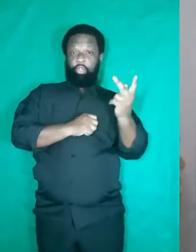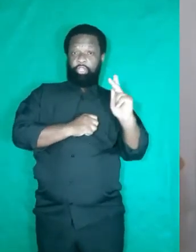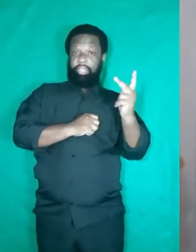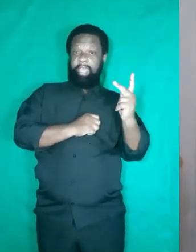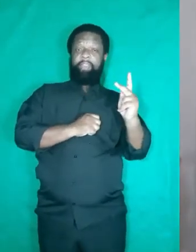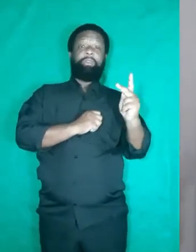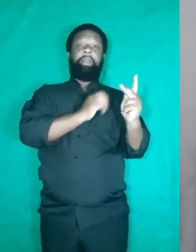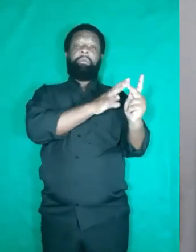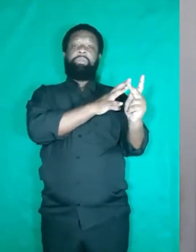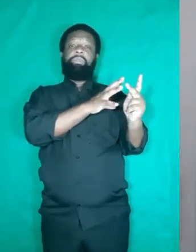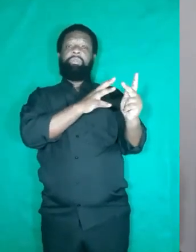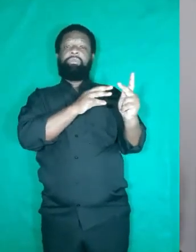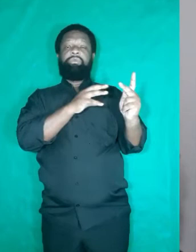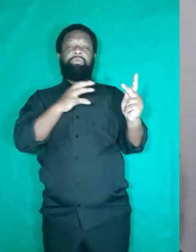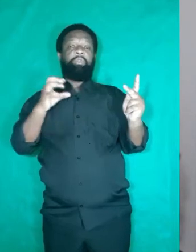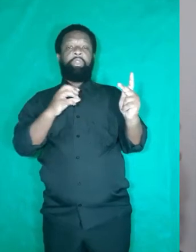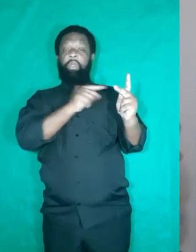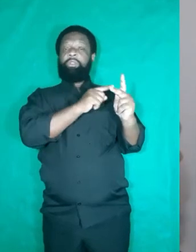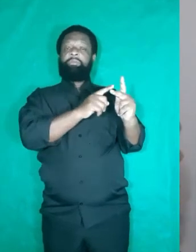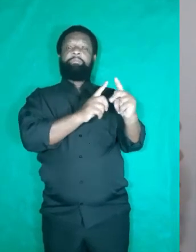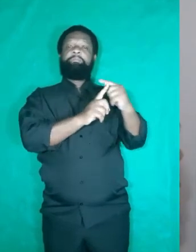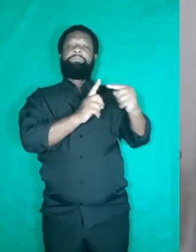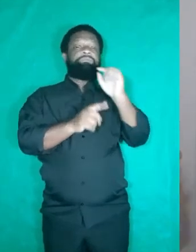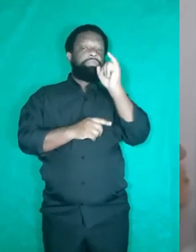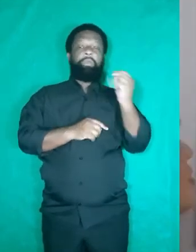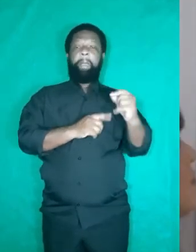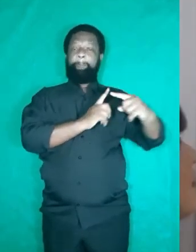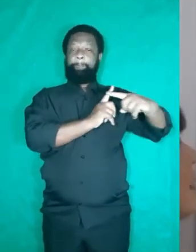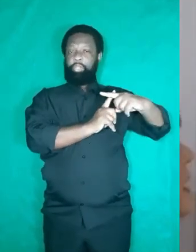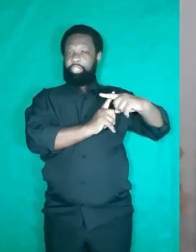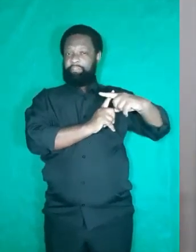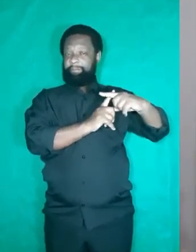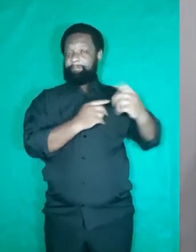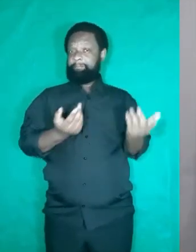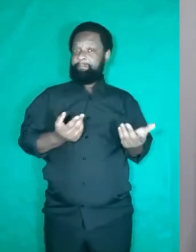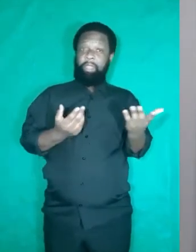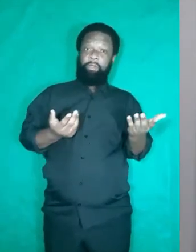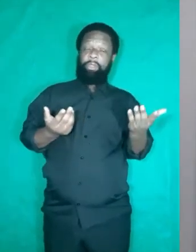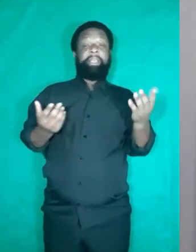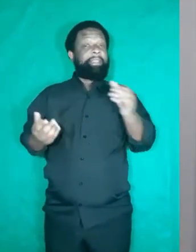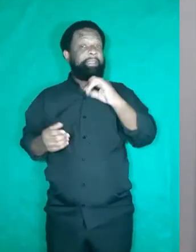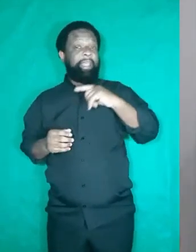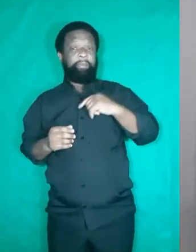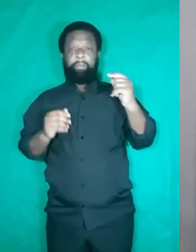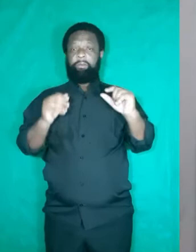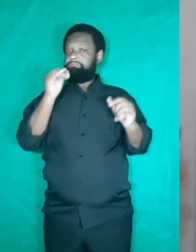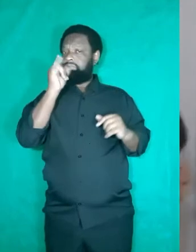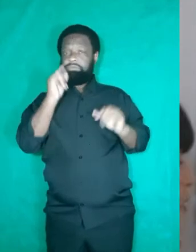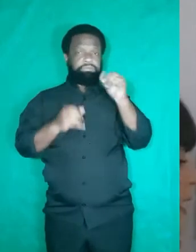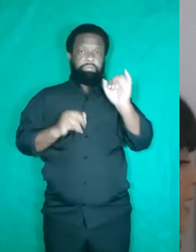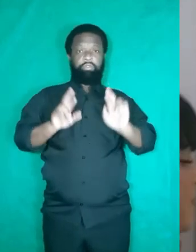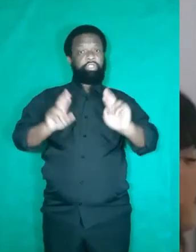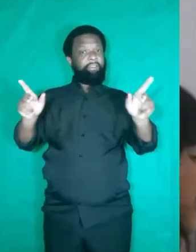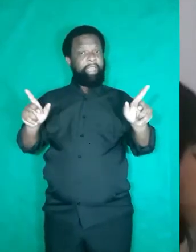do hidrogênio, então o hidrogênio fica com uma carga parcial positiva. Então, nesse caso, quando eu tenho diferença